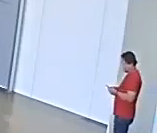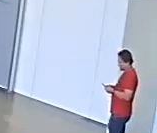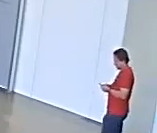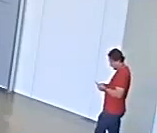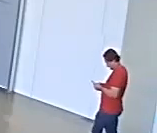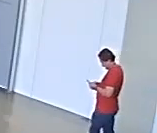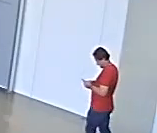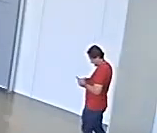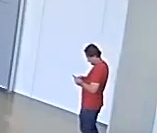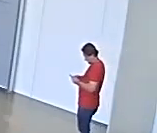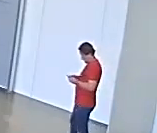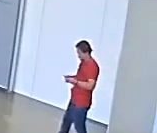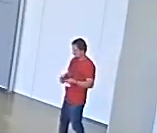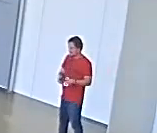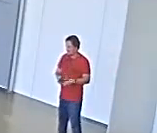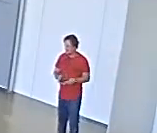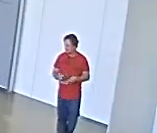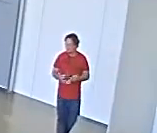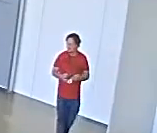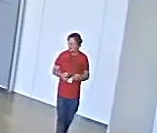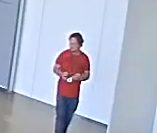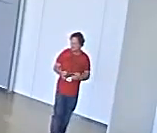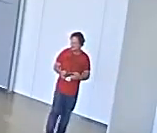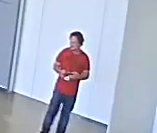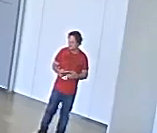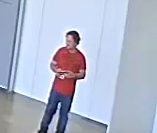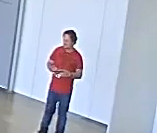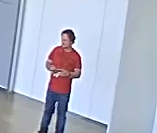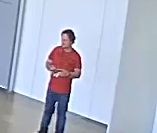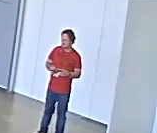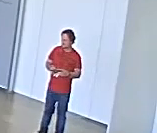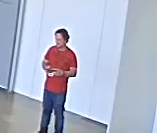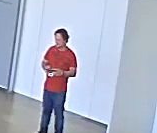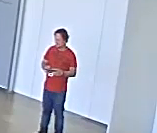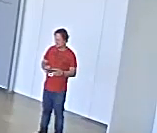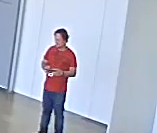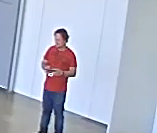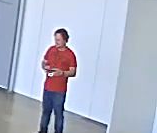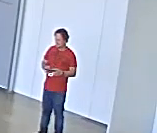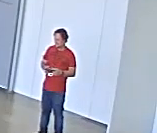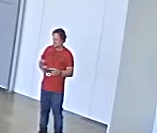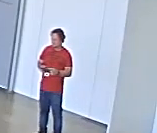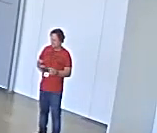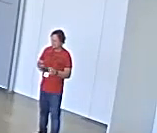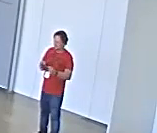Obrigado, irmã. Eu vou passar a palavra agora para a irmã Maria Luísa Pires Pires.